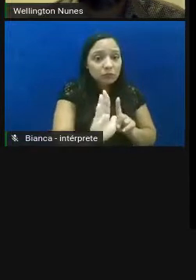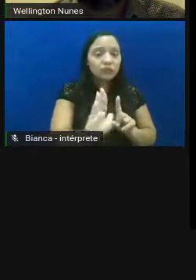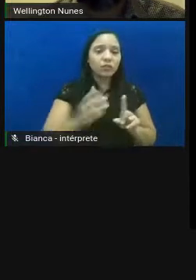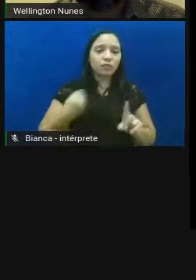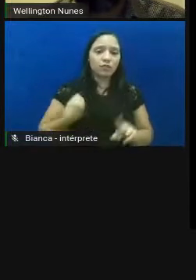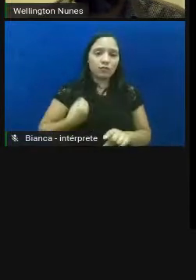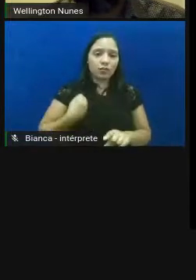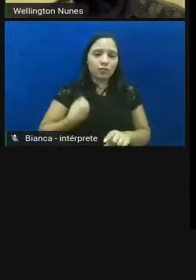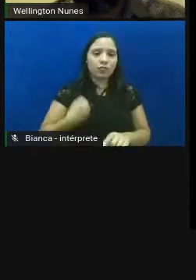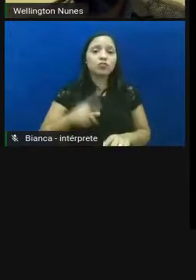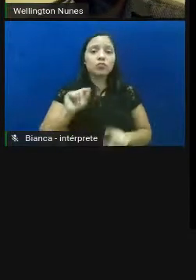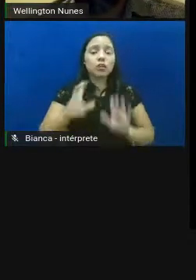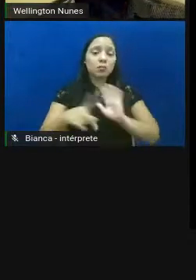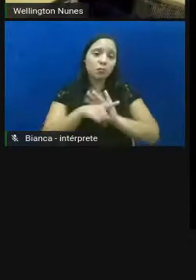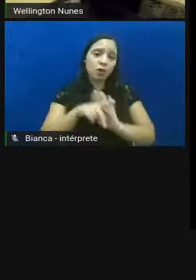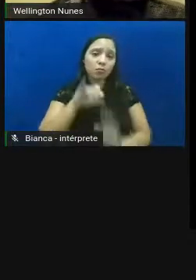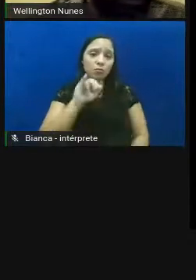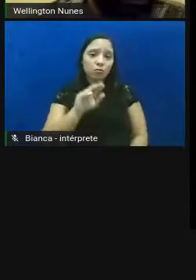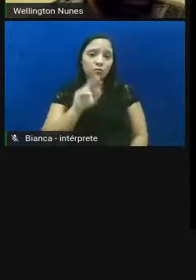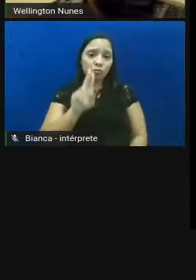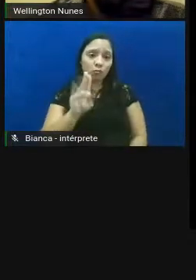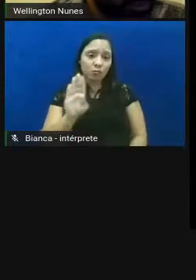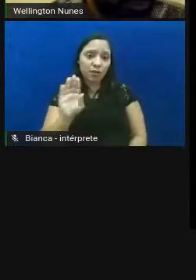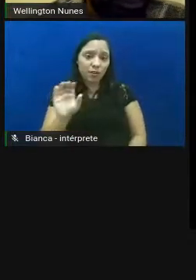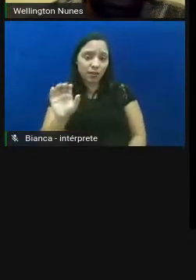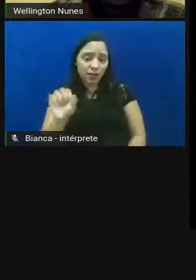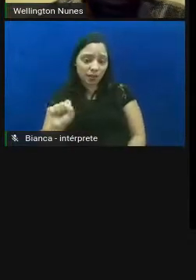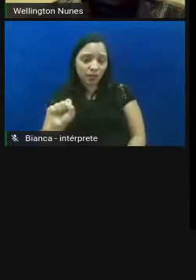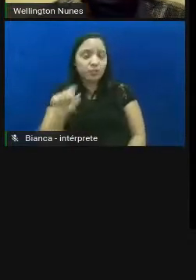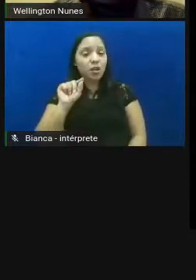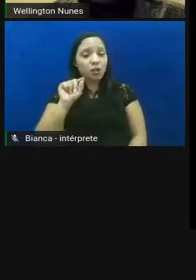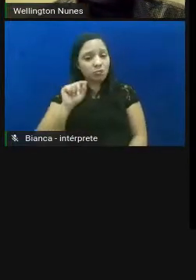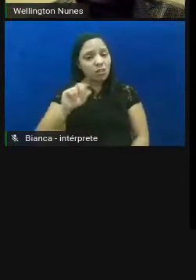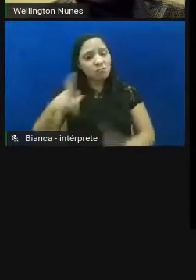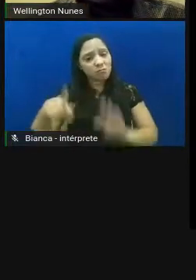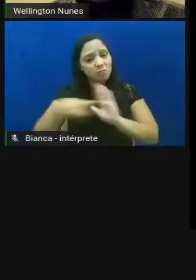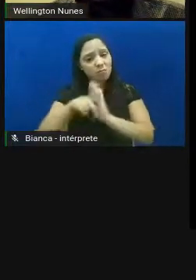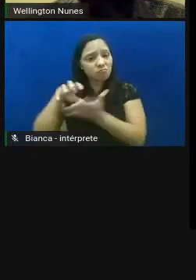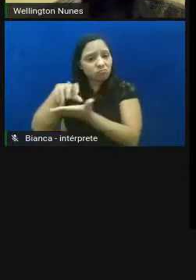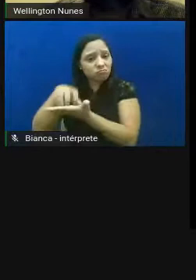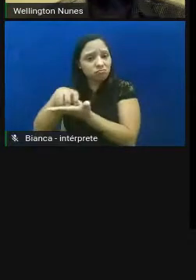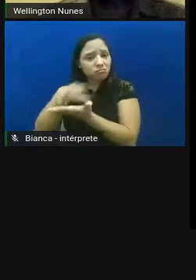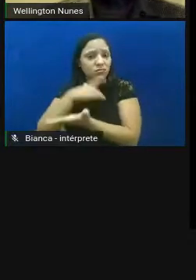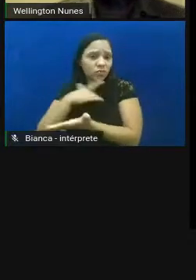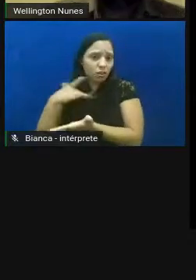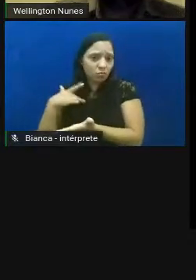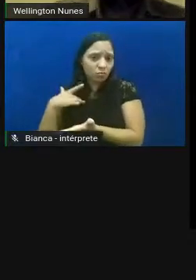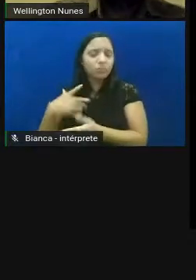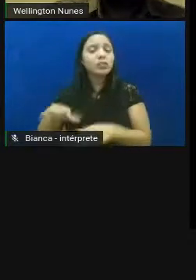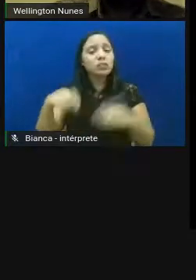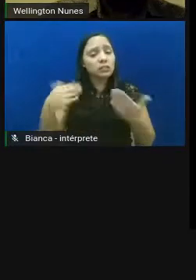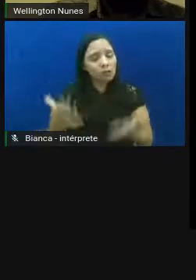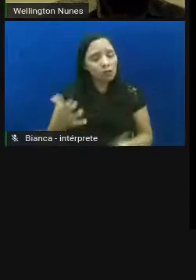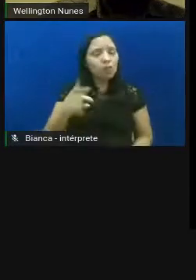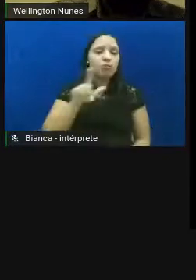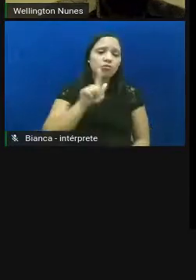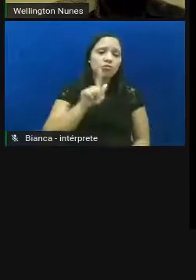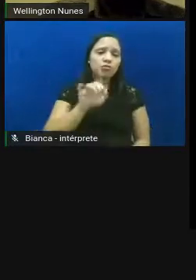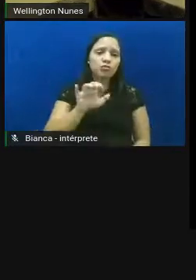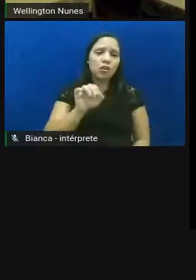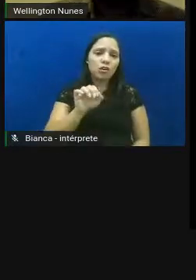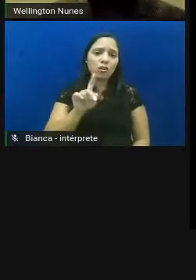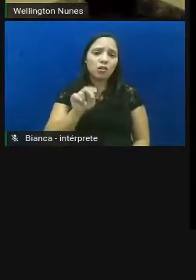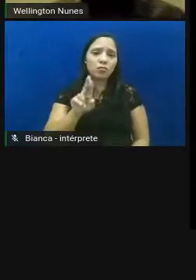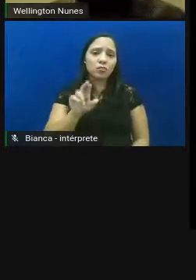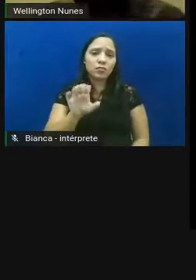de saúde. Ou seja, mais uma aplicação da área de saúde que o geoprocessamento possibilita. E